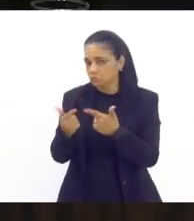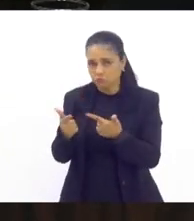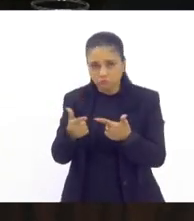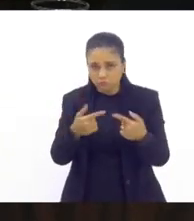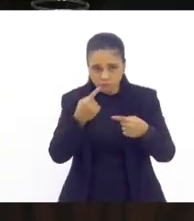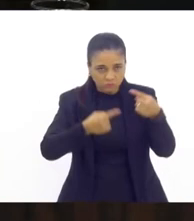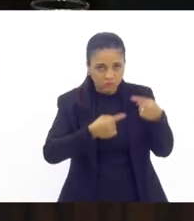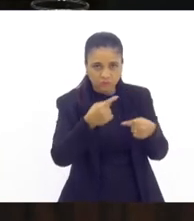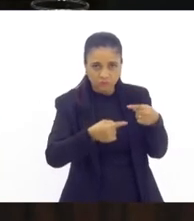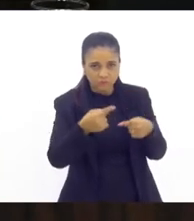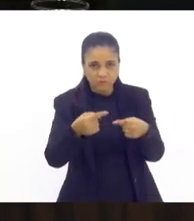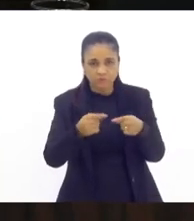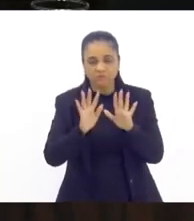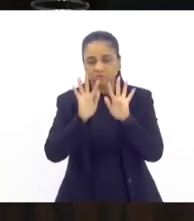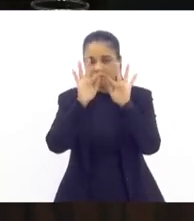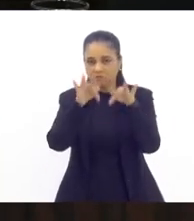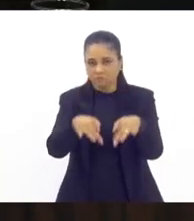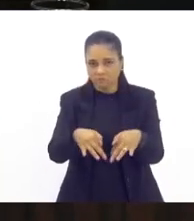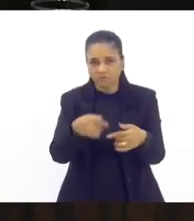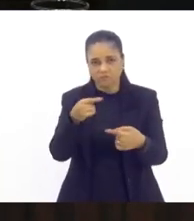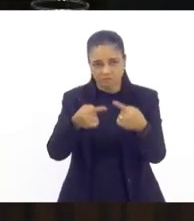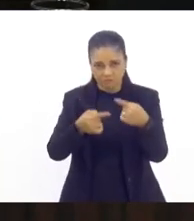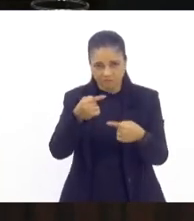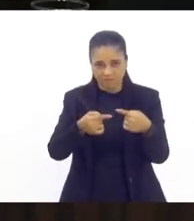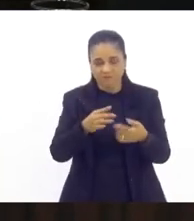discutir, encerrada a discussão.